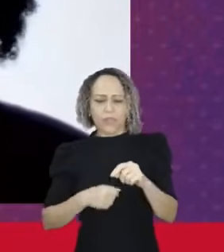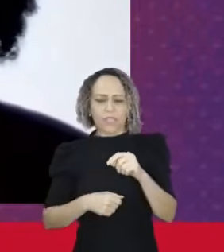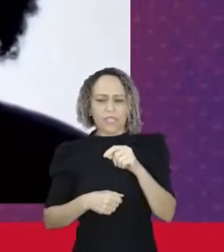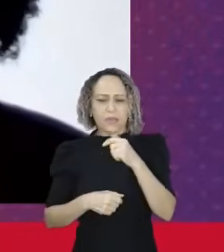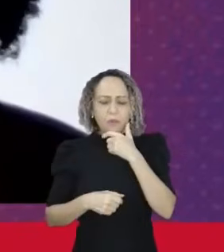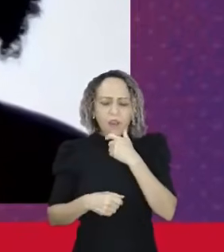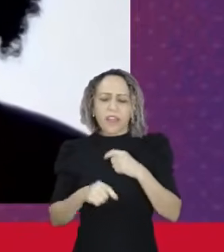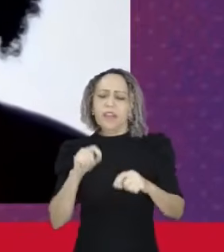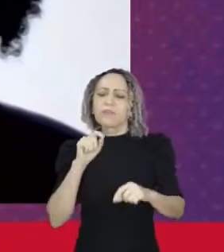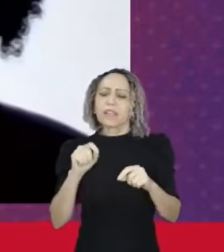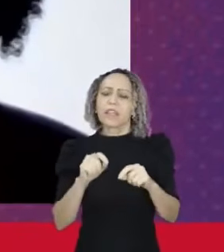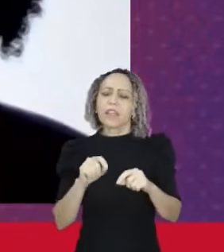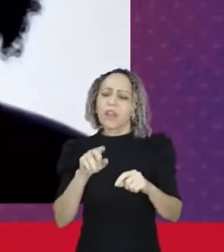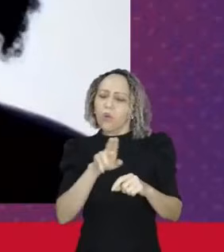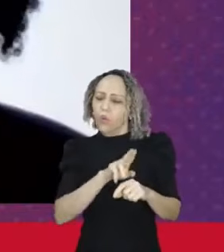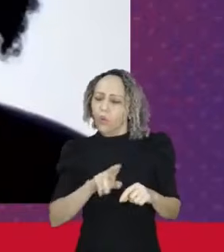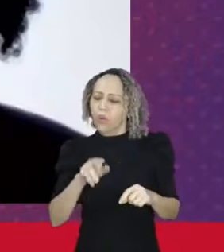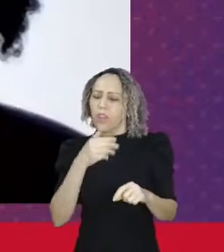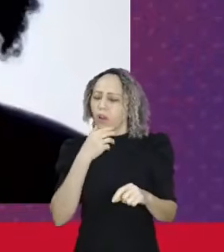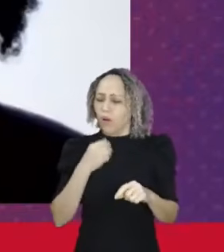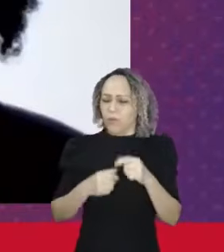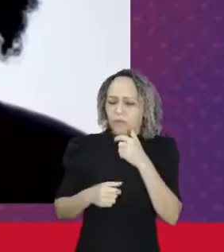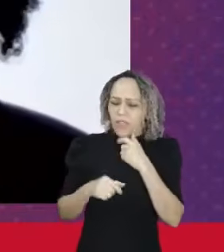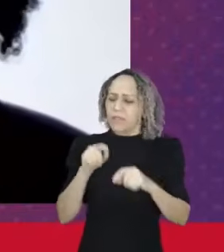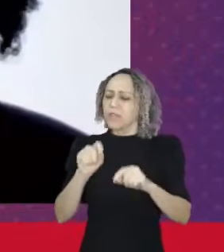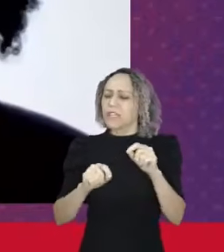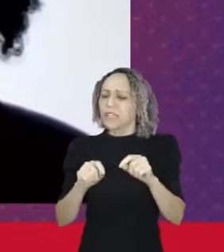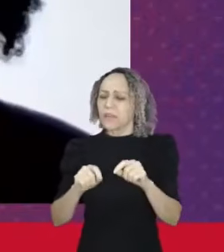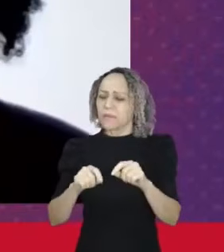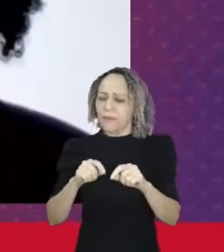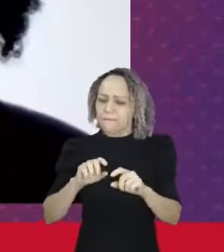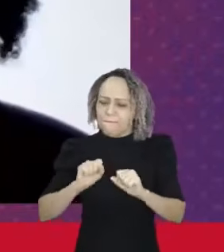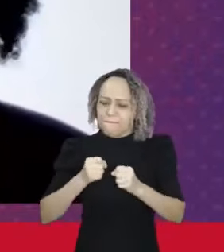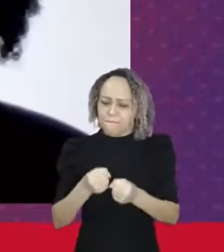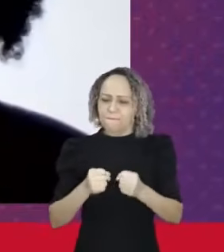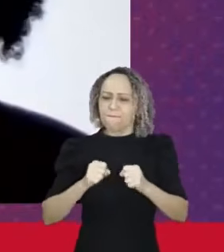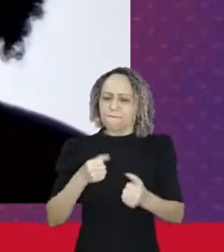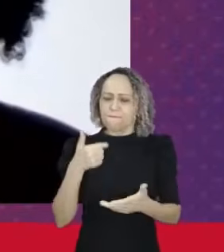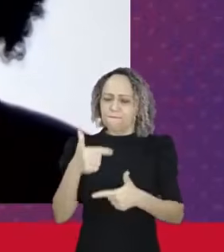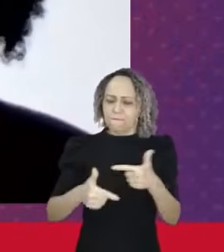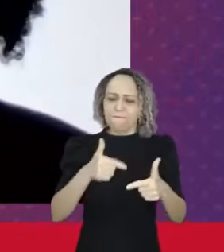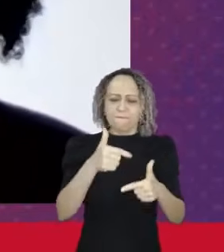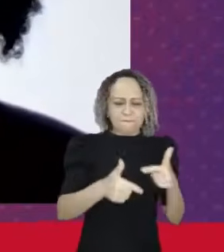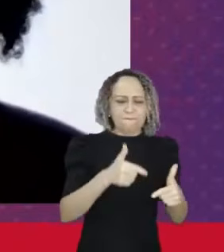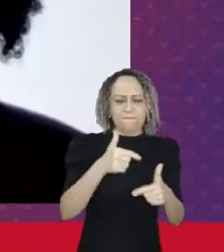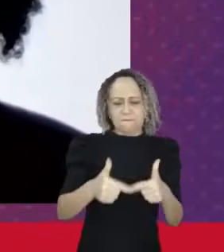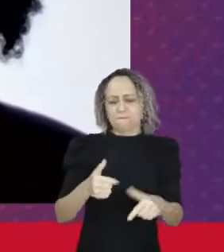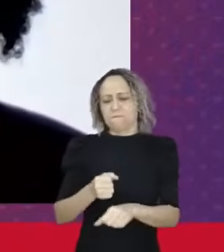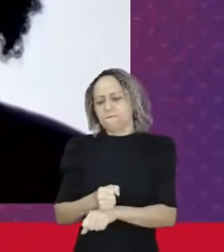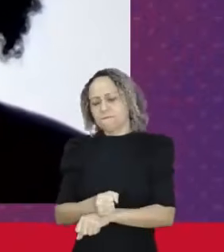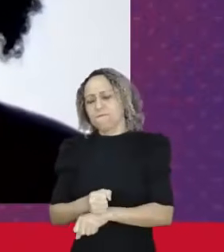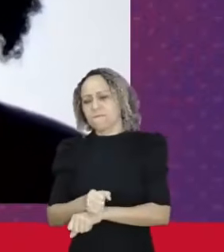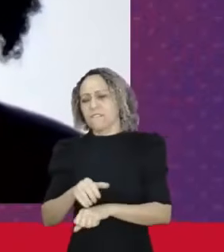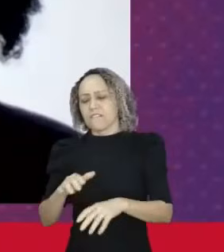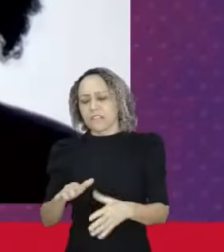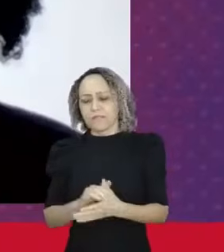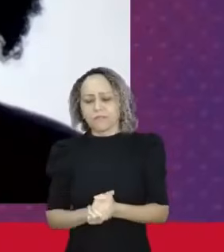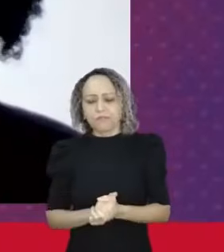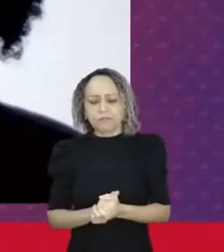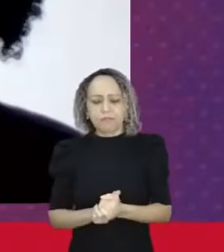a eliminação de mulheres quando essas se negavam